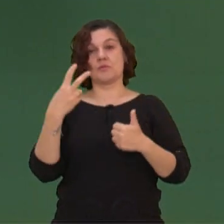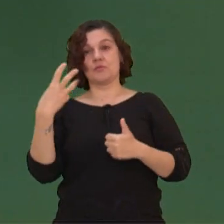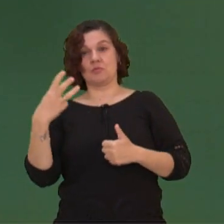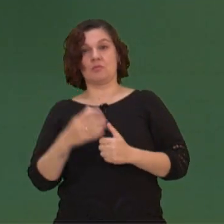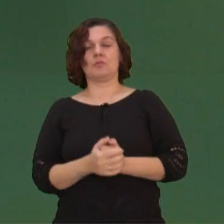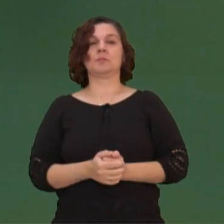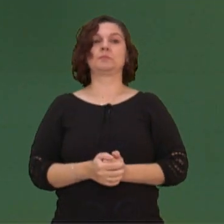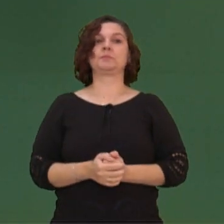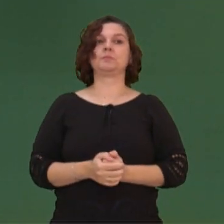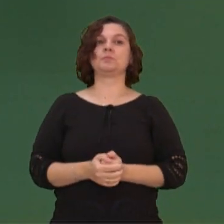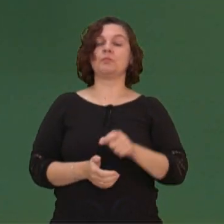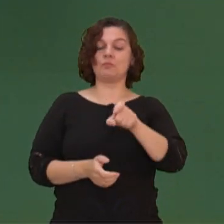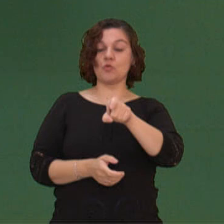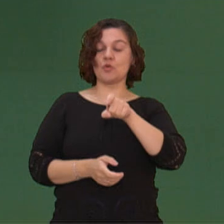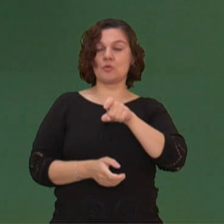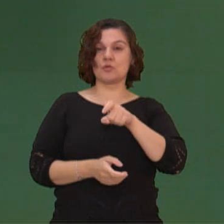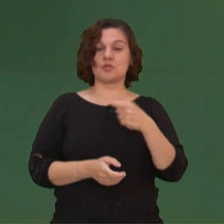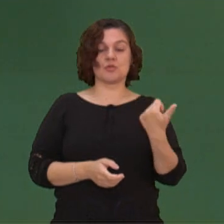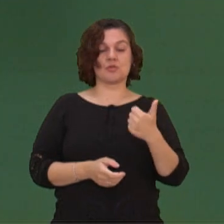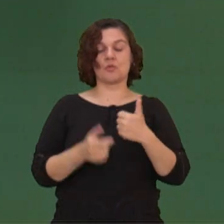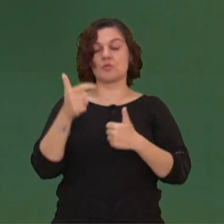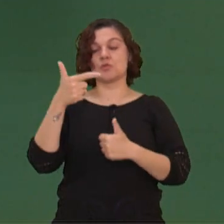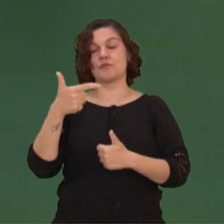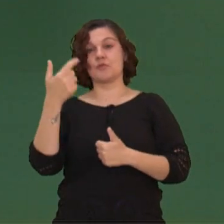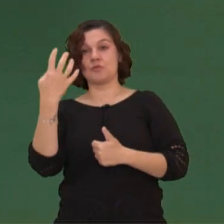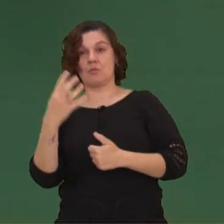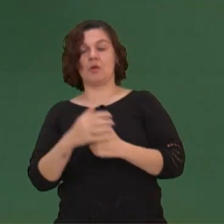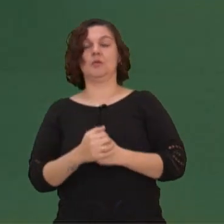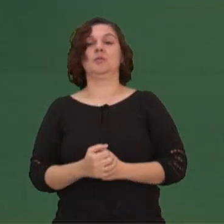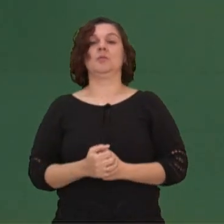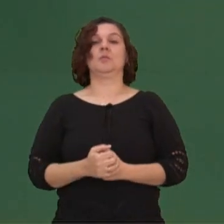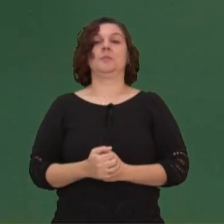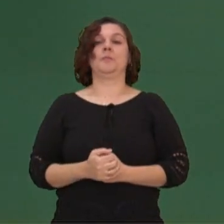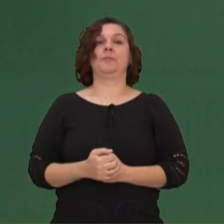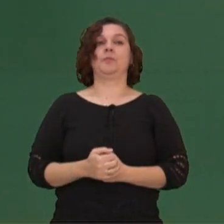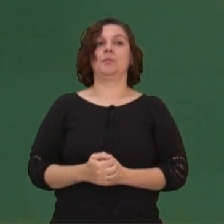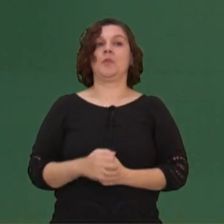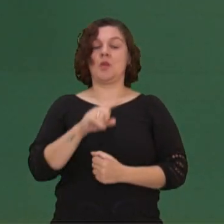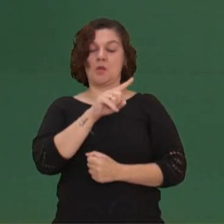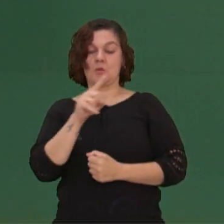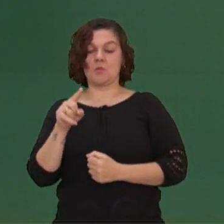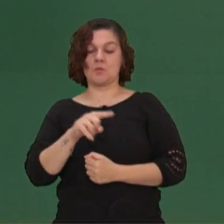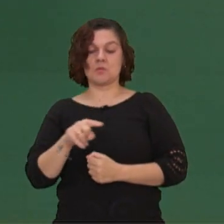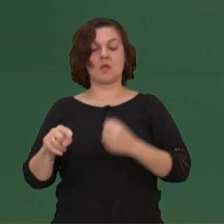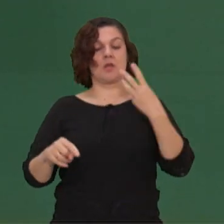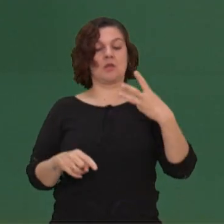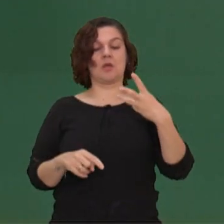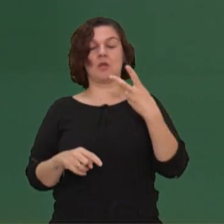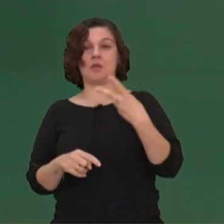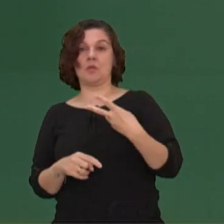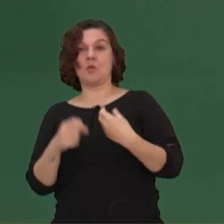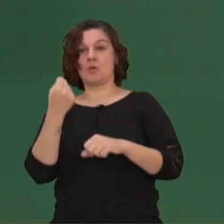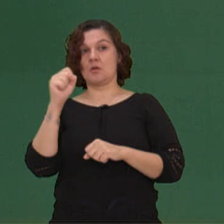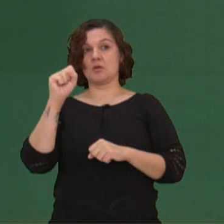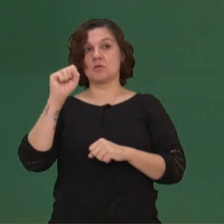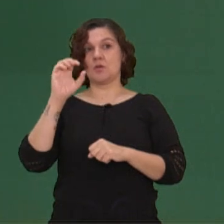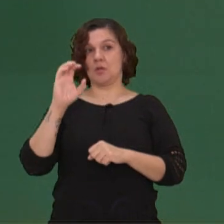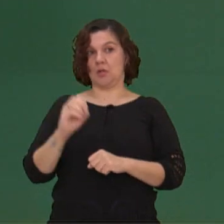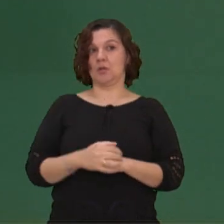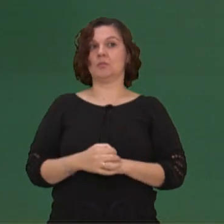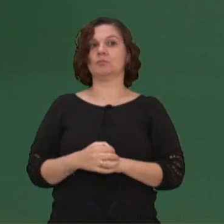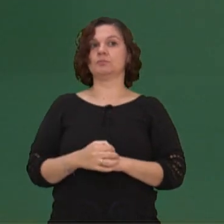11,23. O átomo X, 11,24. O átomo Z, 32,80. Maravilha? Indique as